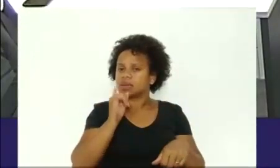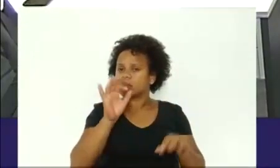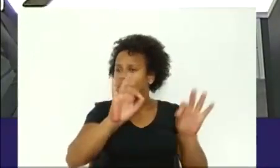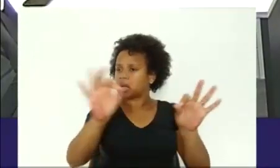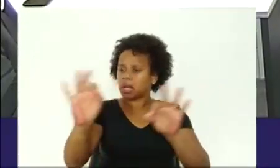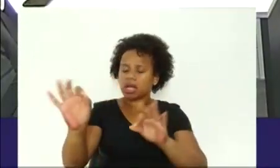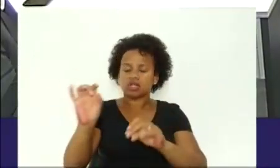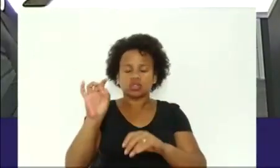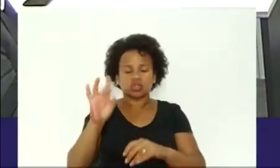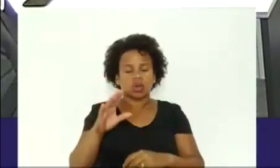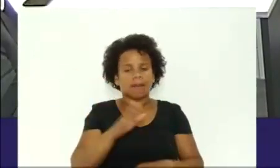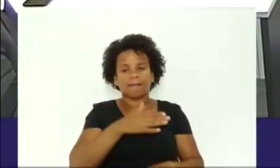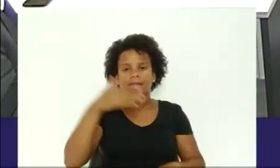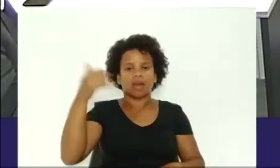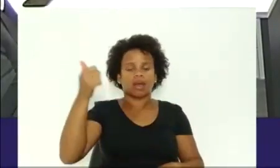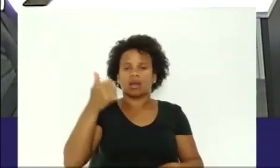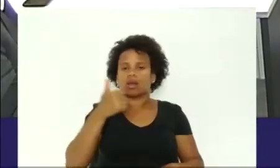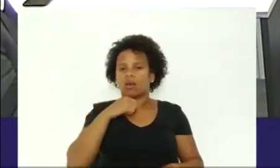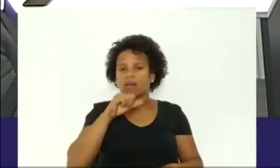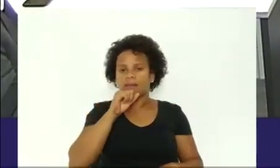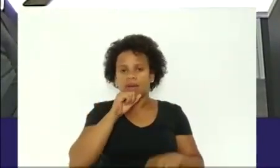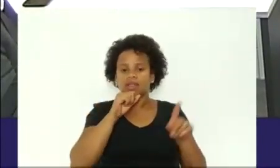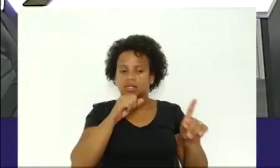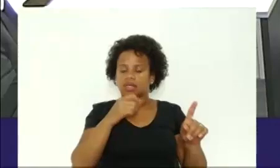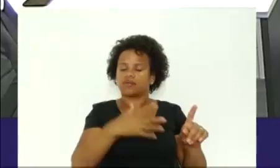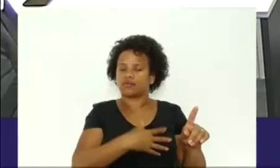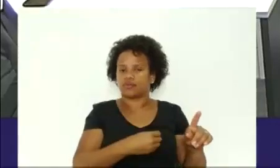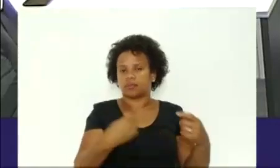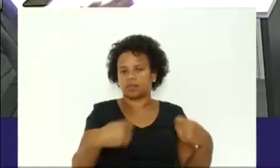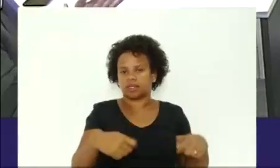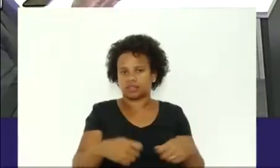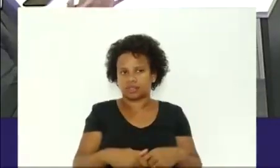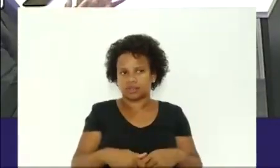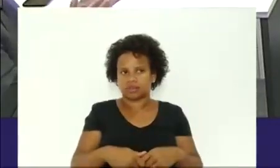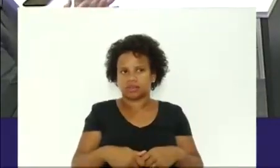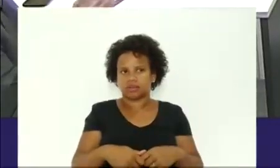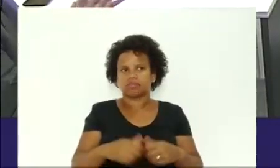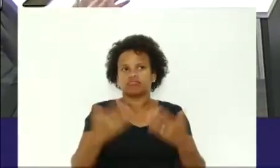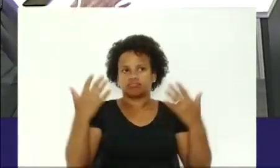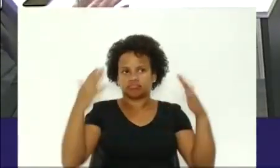ser a melhor mãe que seu filho merece. Uma salva de palmas a ela.